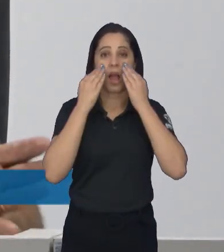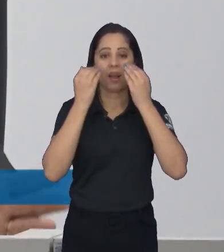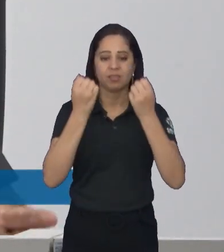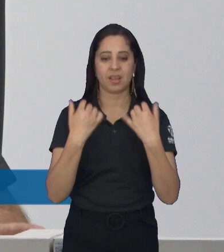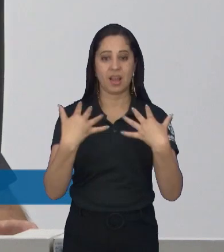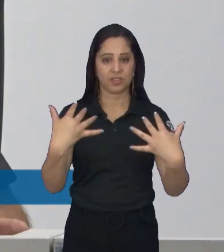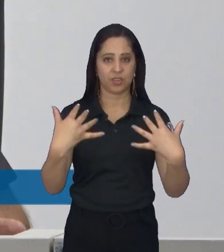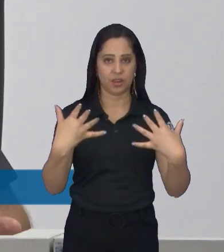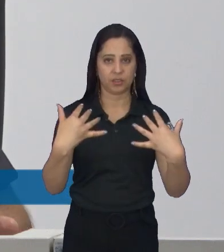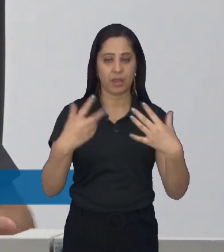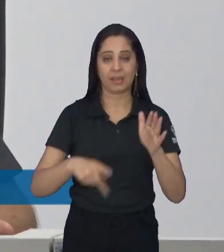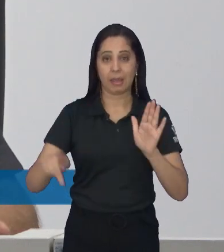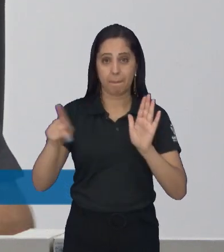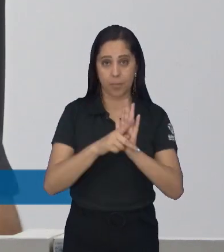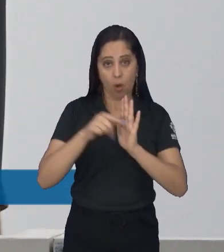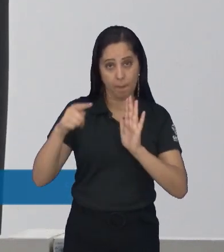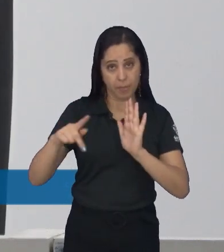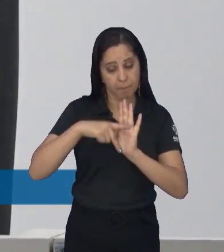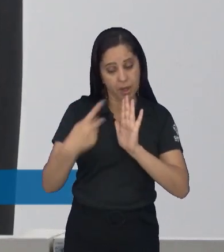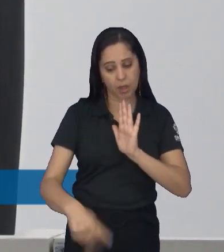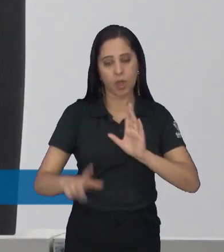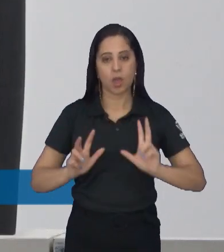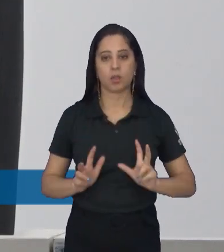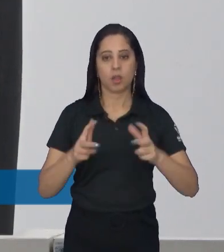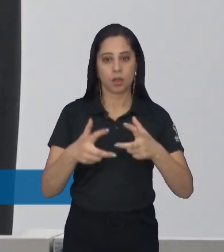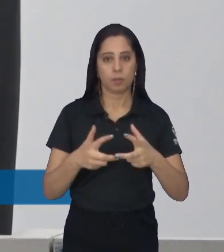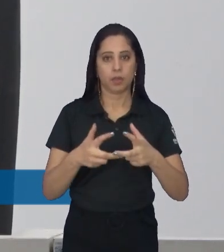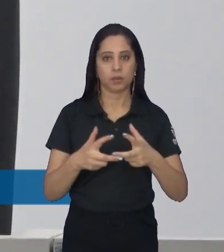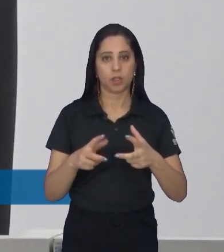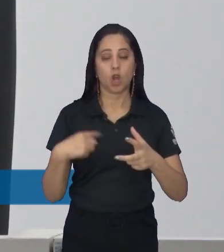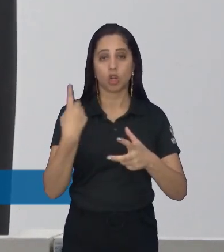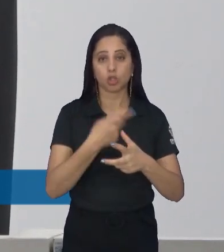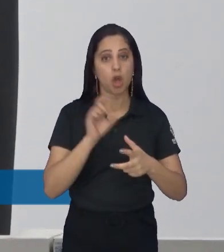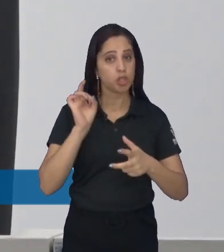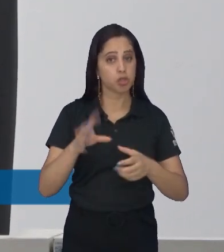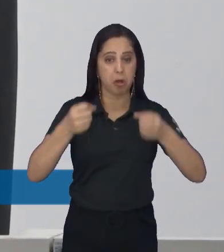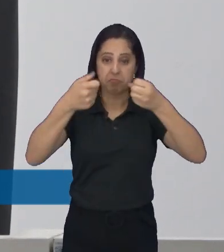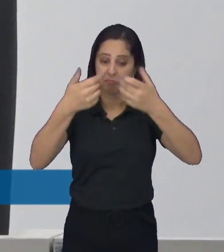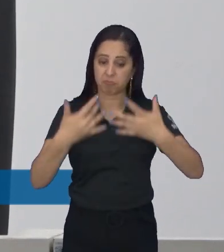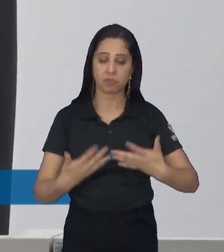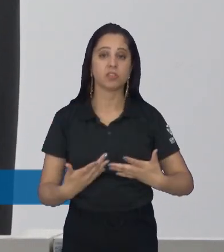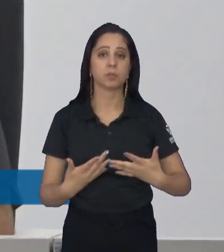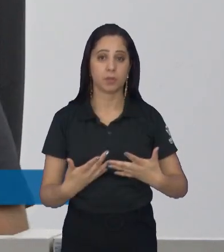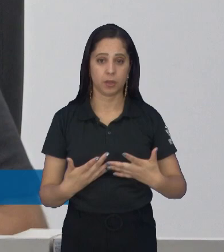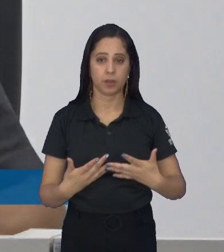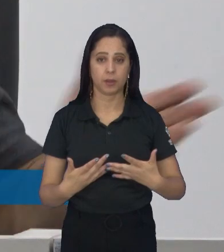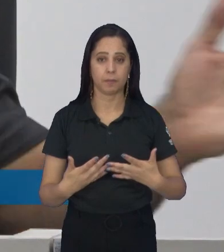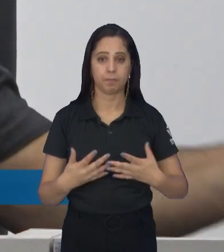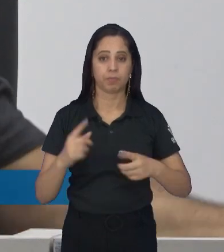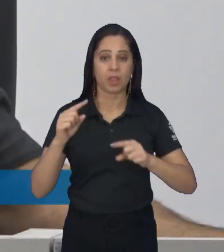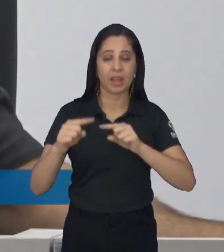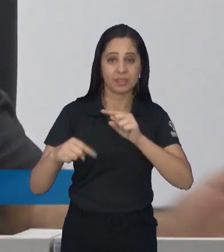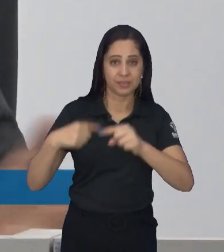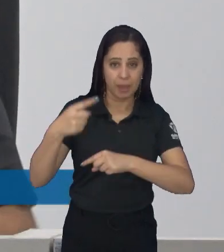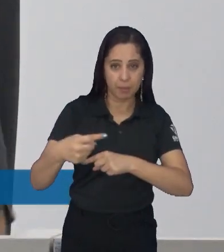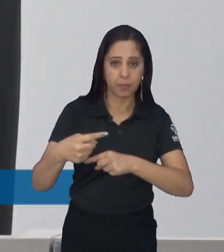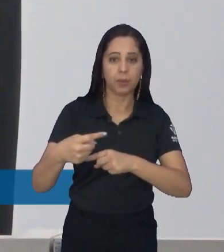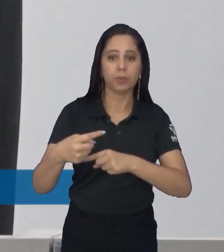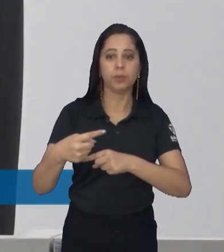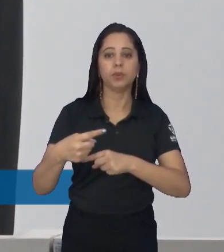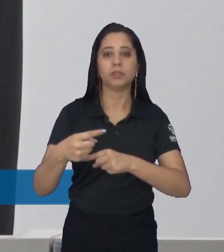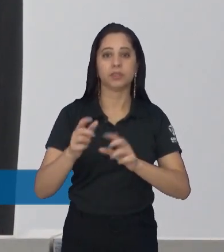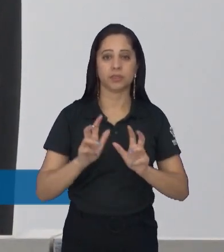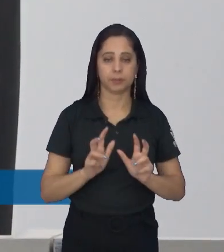da Câmara dos Vereadores então nós estamos aqui prestamos esclarecimentos iniciais depois a Câmara dos Vereadores